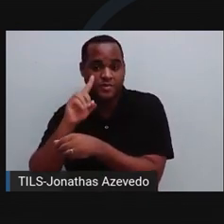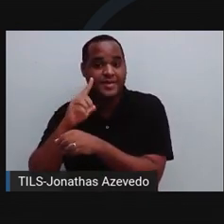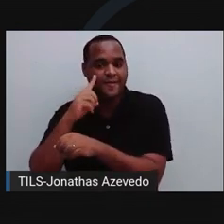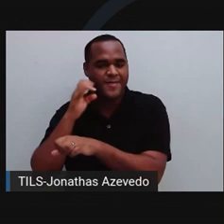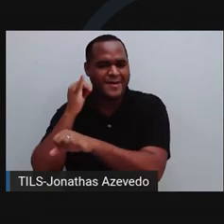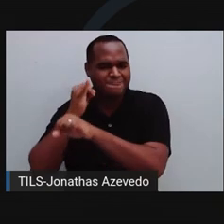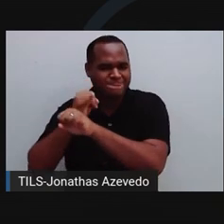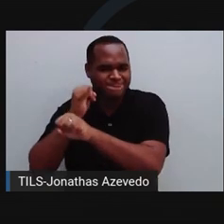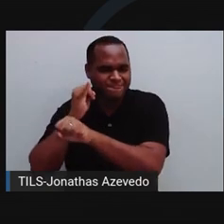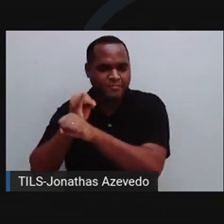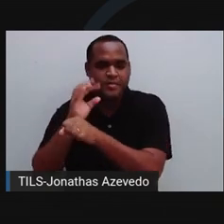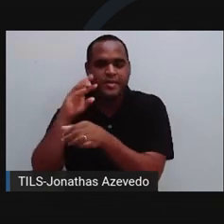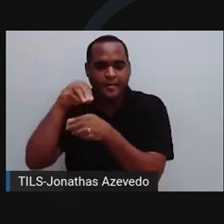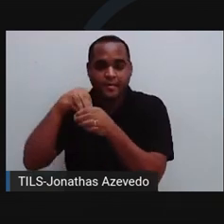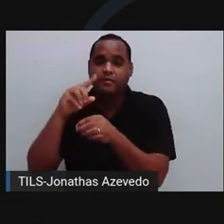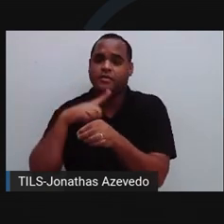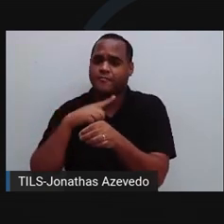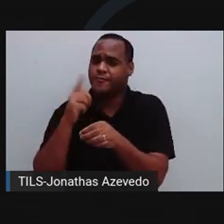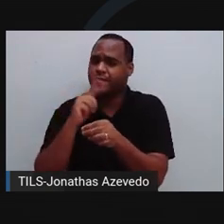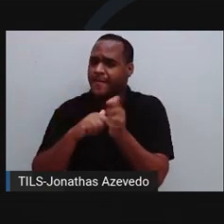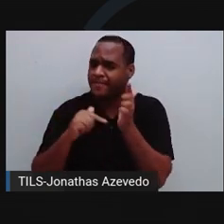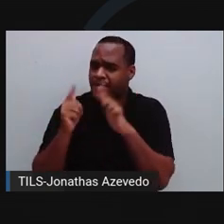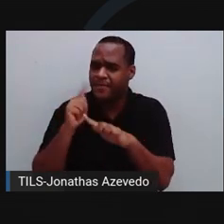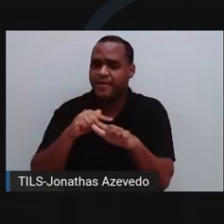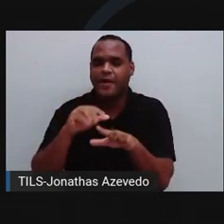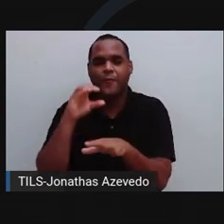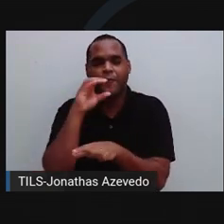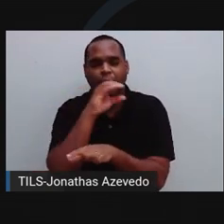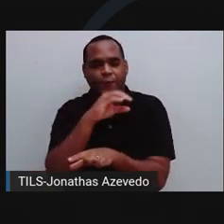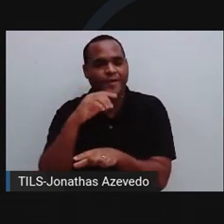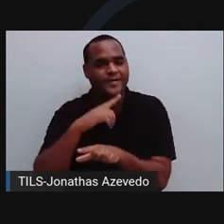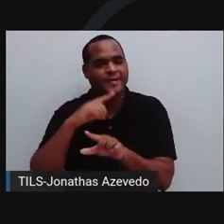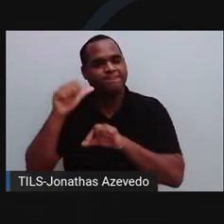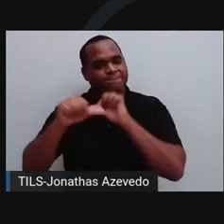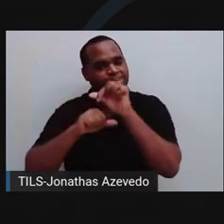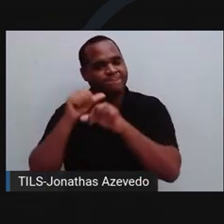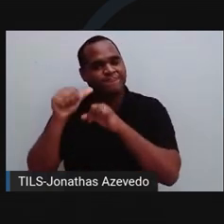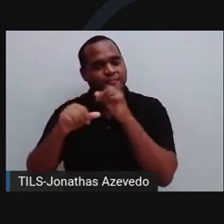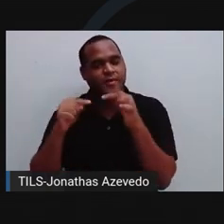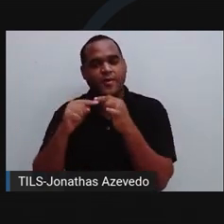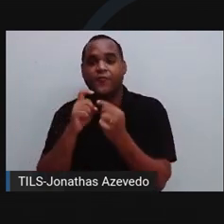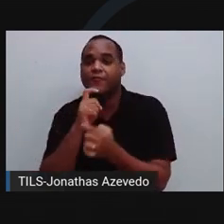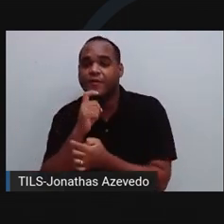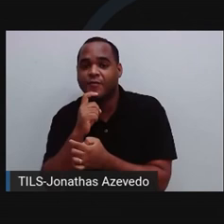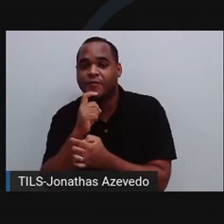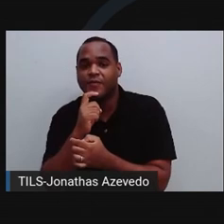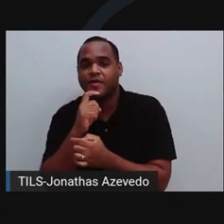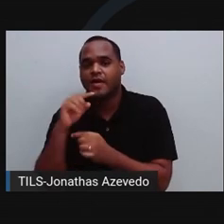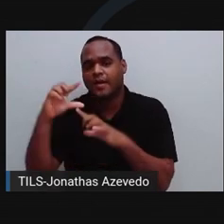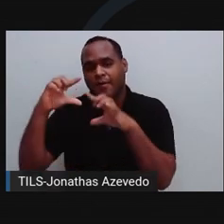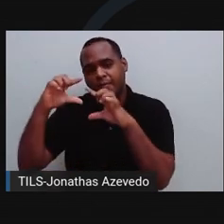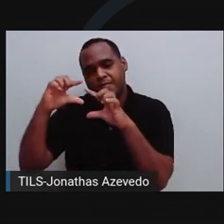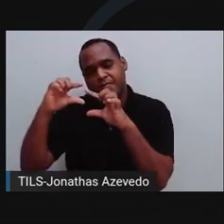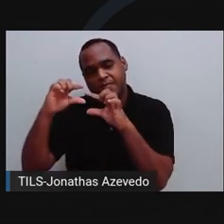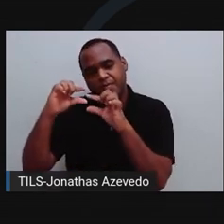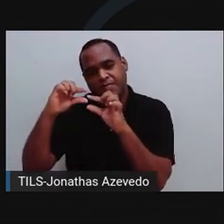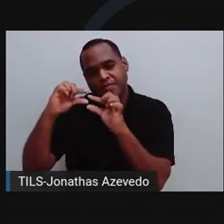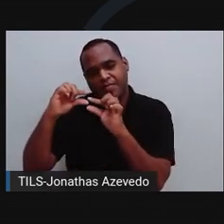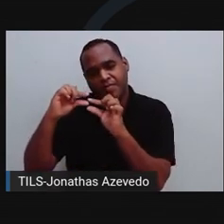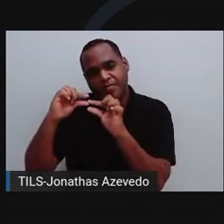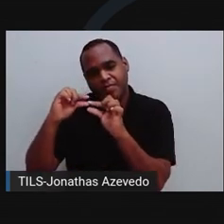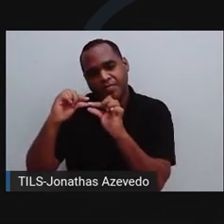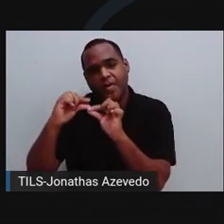bom condutor do calor. Quando este metal se encontra com uma fonte fria, ele se comprime e se dilata quando tem